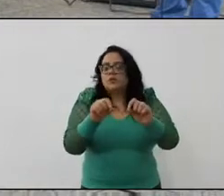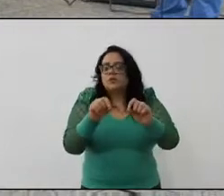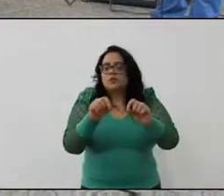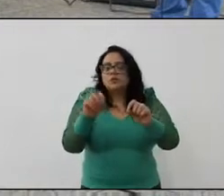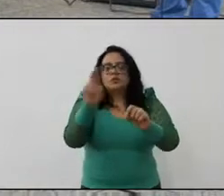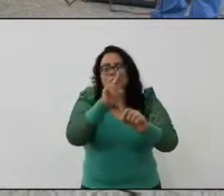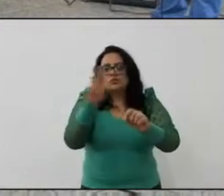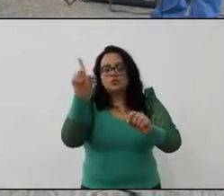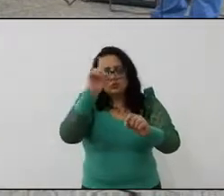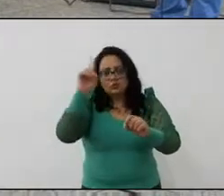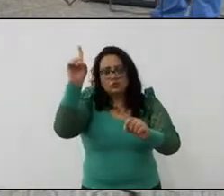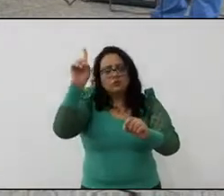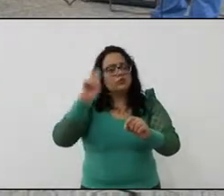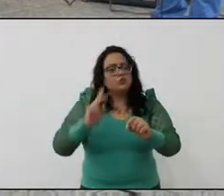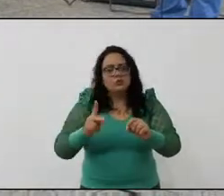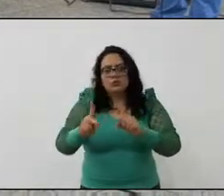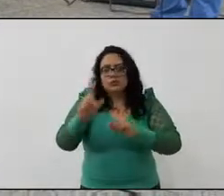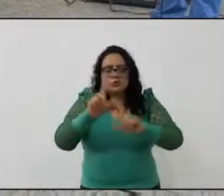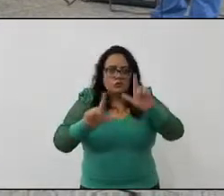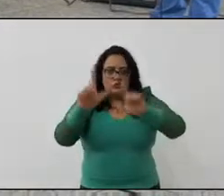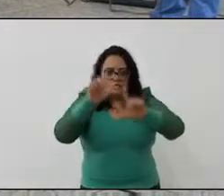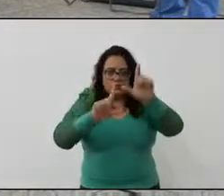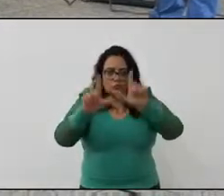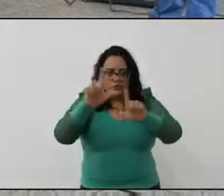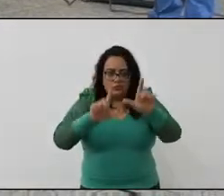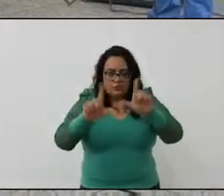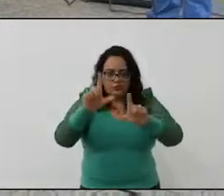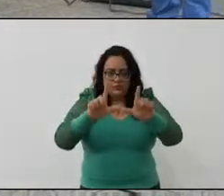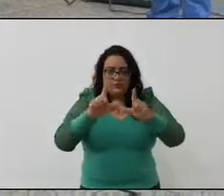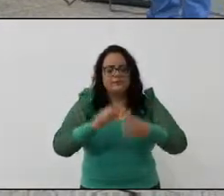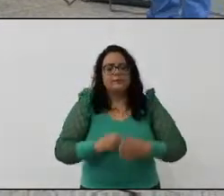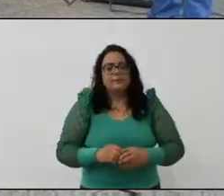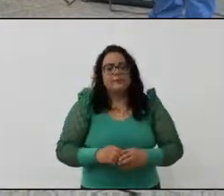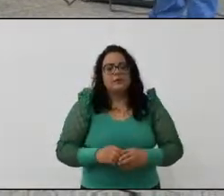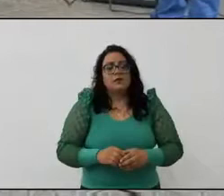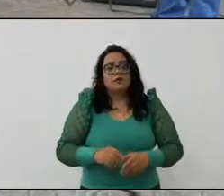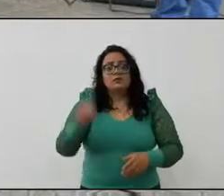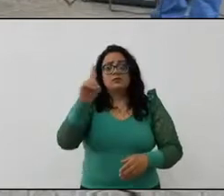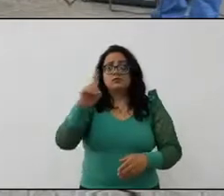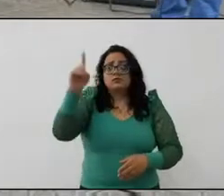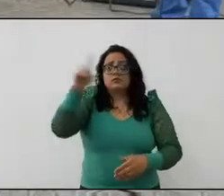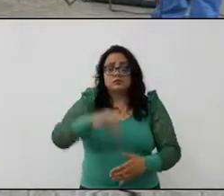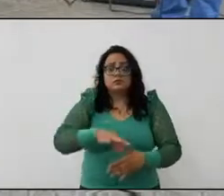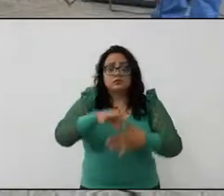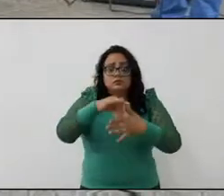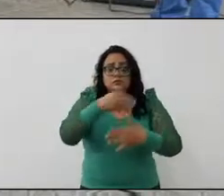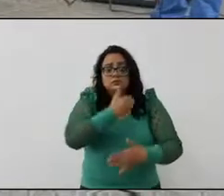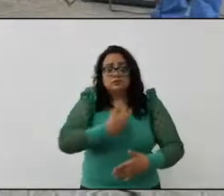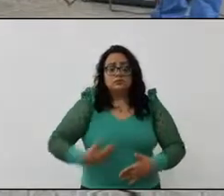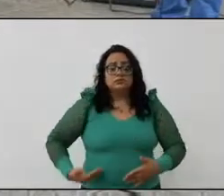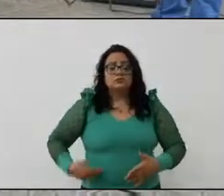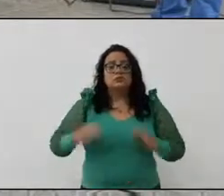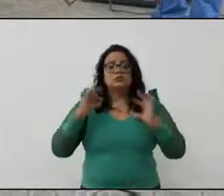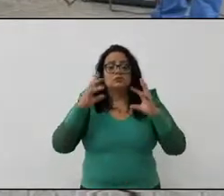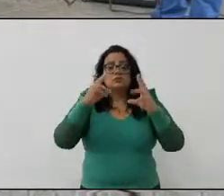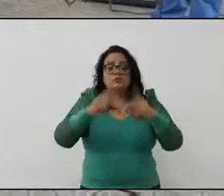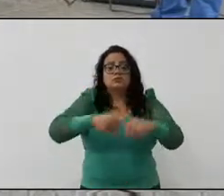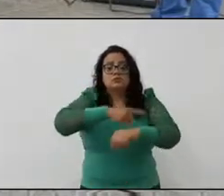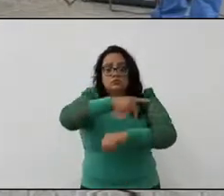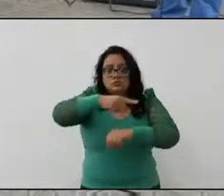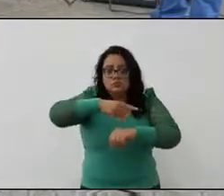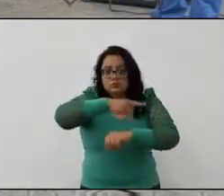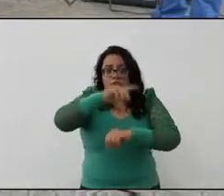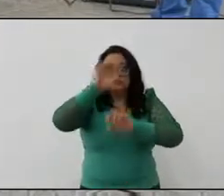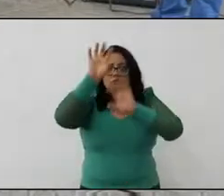Senhor seja louvado. O Senhor governa todas as nações